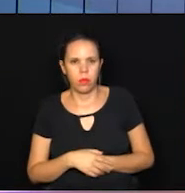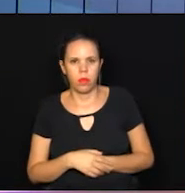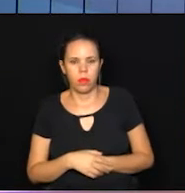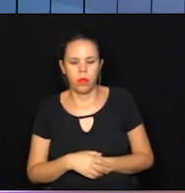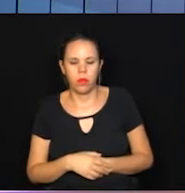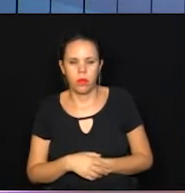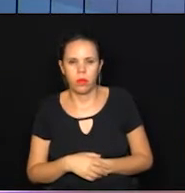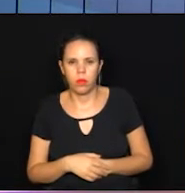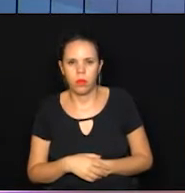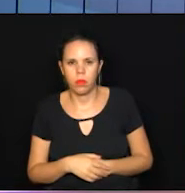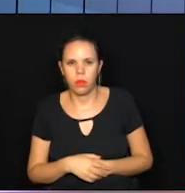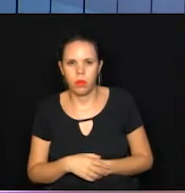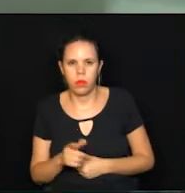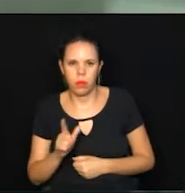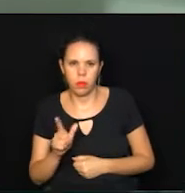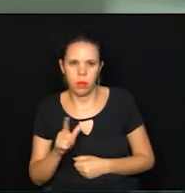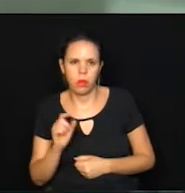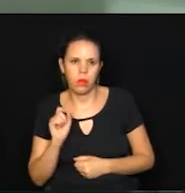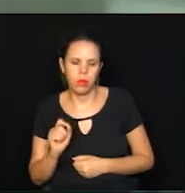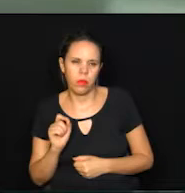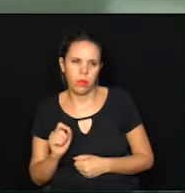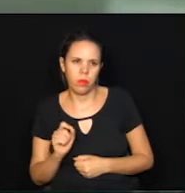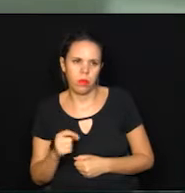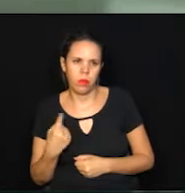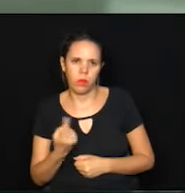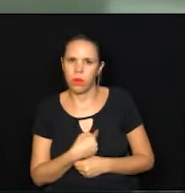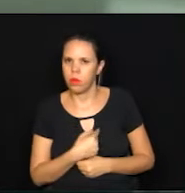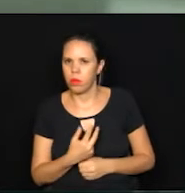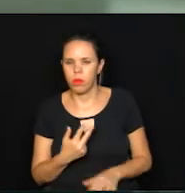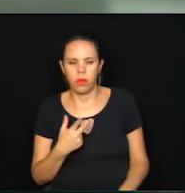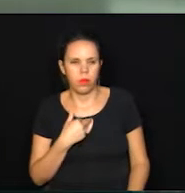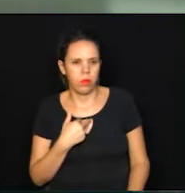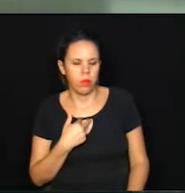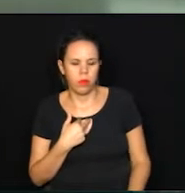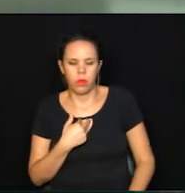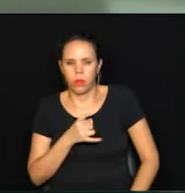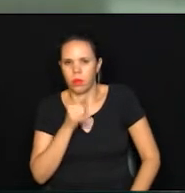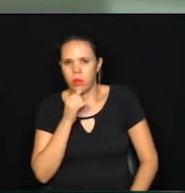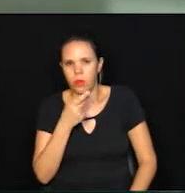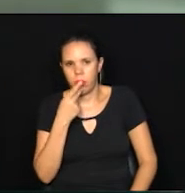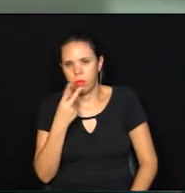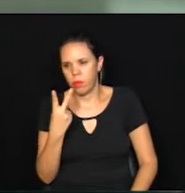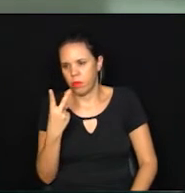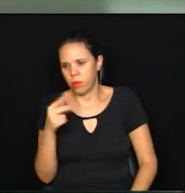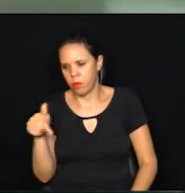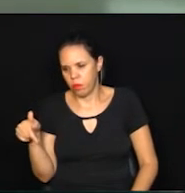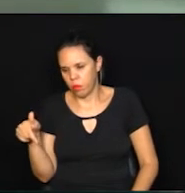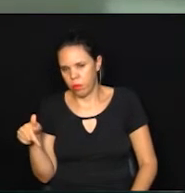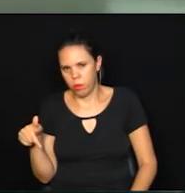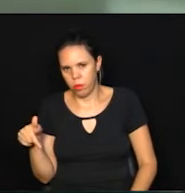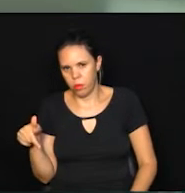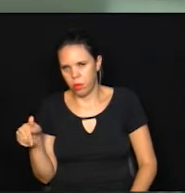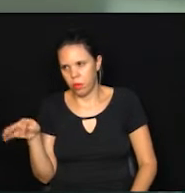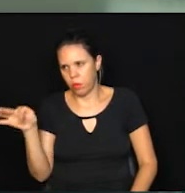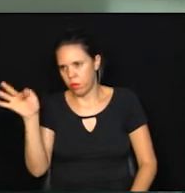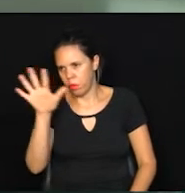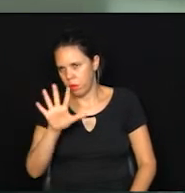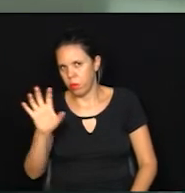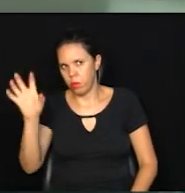Veja só, obviamente, nós não podemos pegar as 27 unidades da